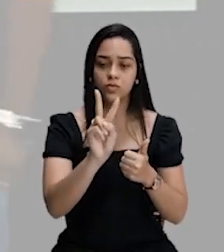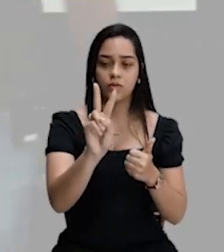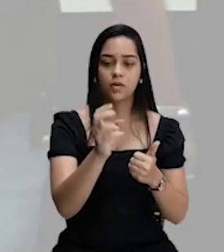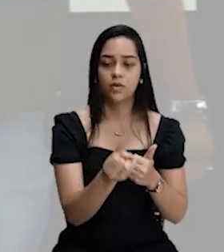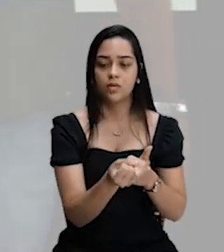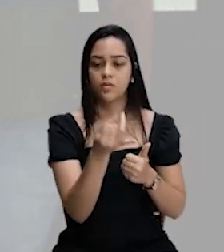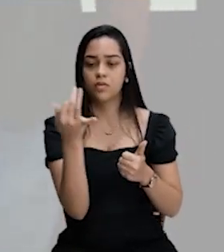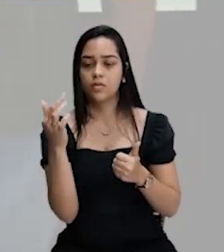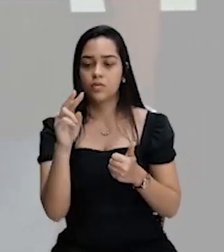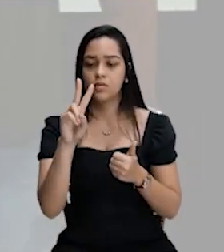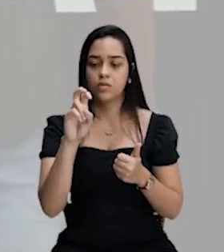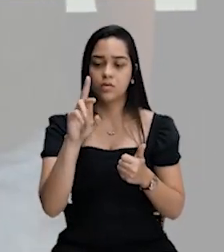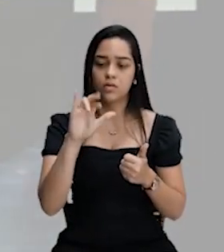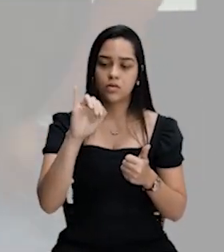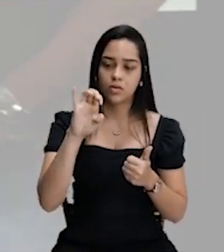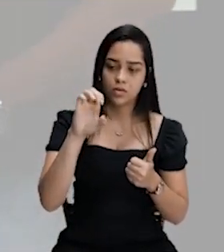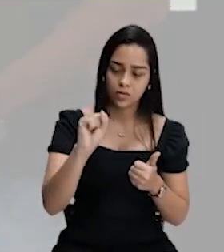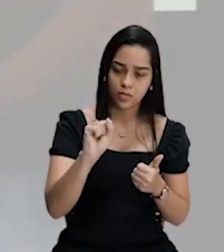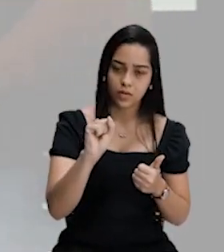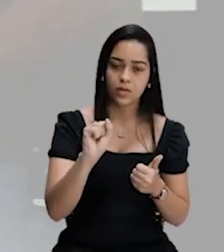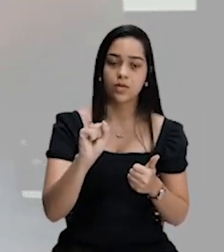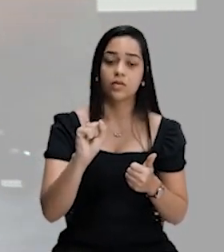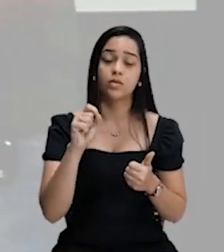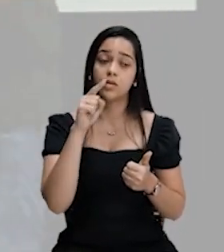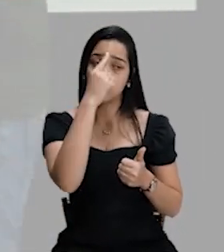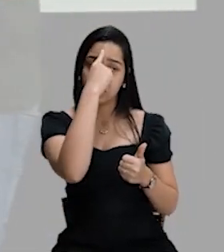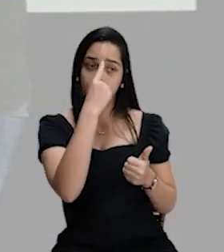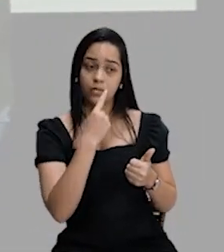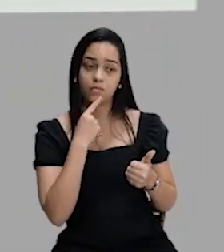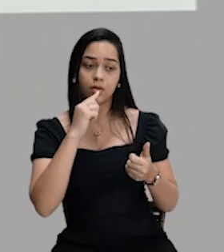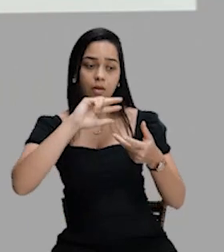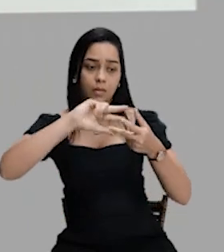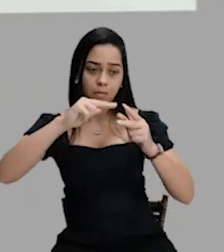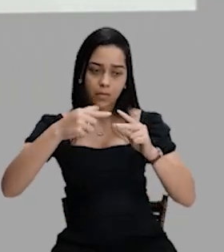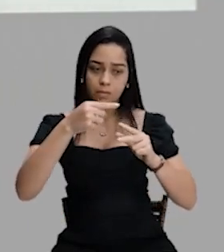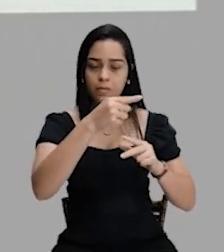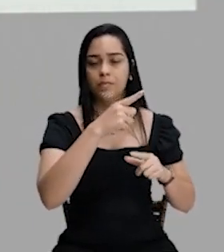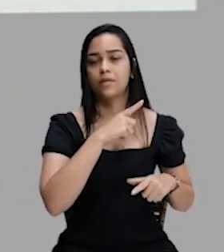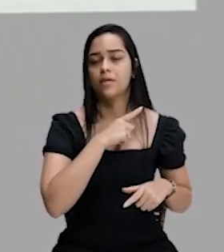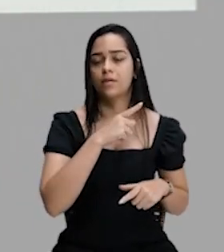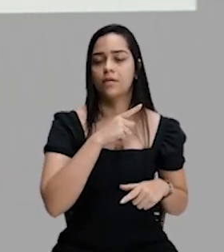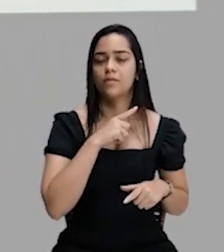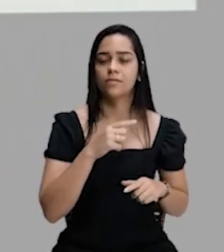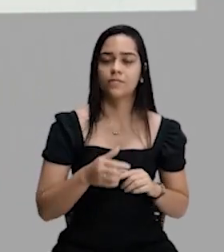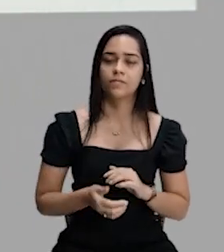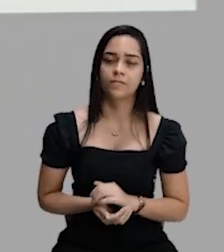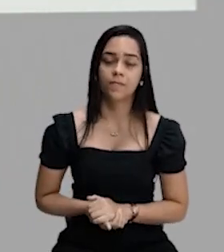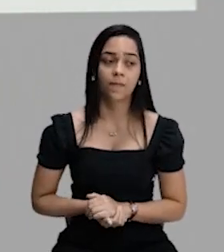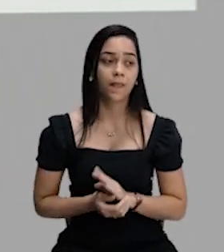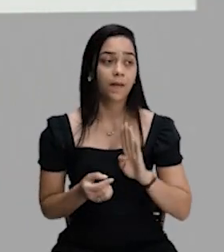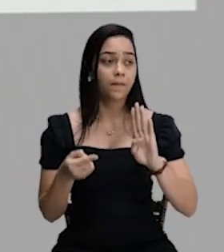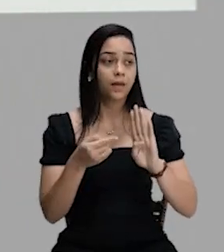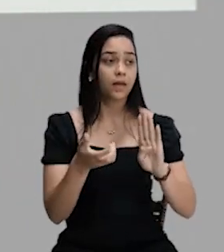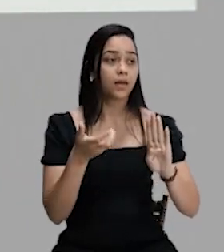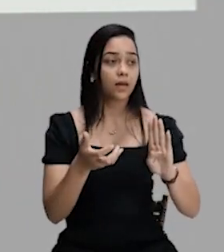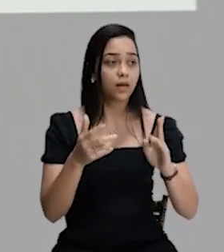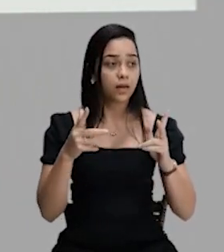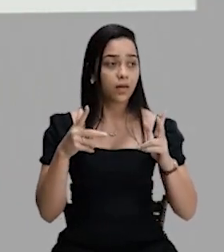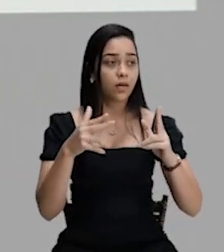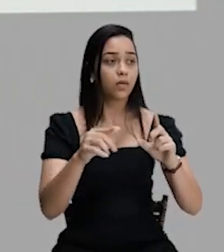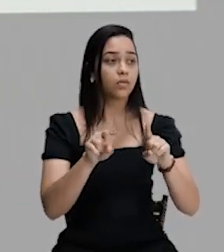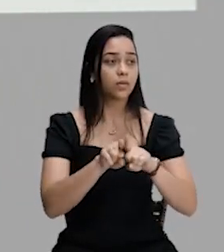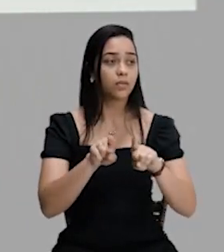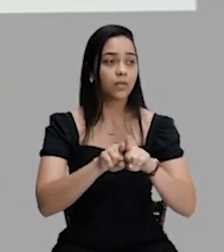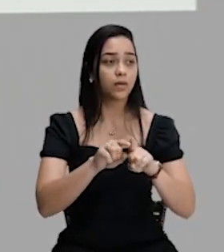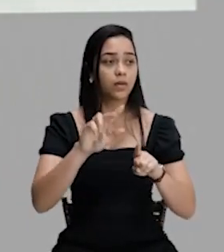que a quantidade de vértices que o aquela figura aquele poliedro tem a letra B ele quer fazer a mesma